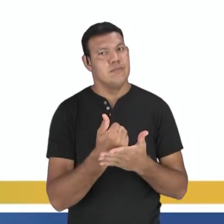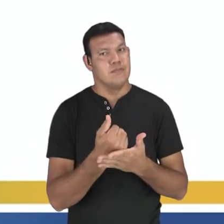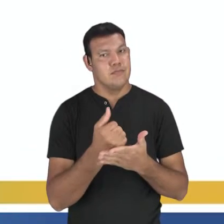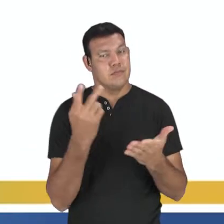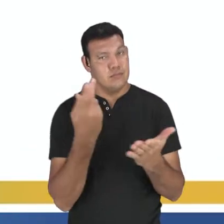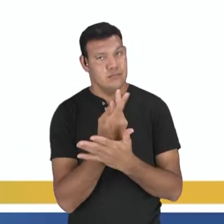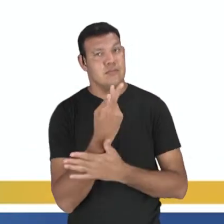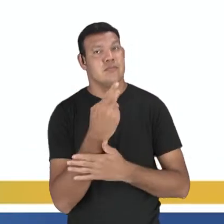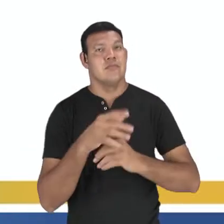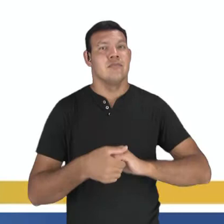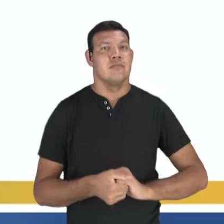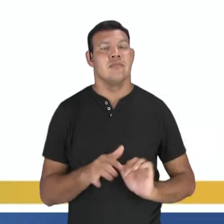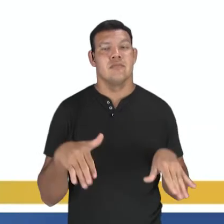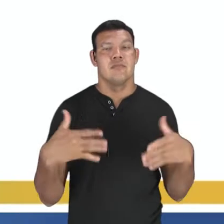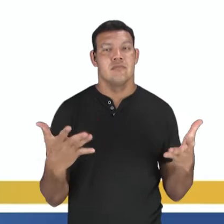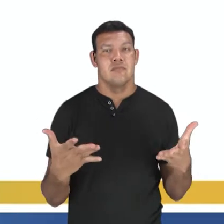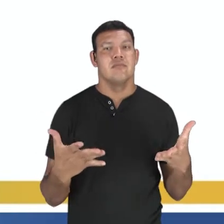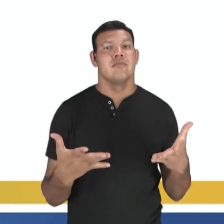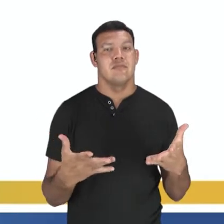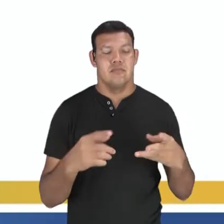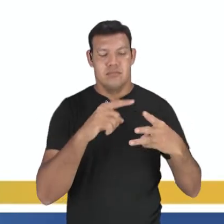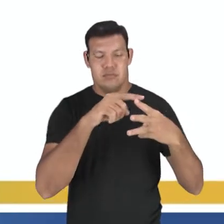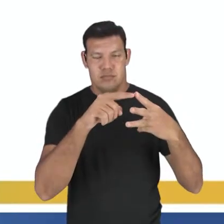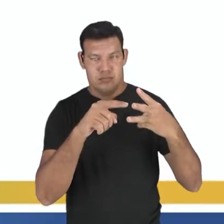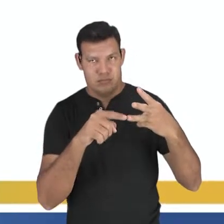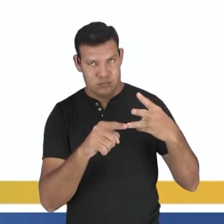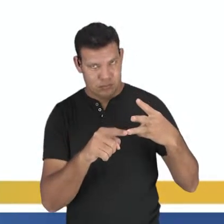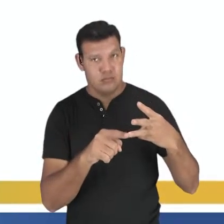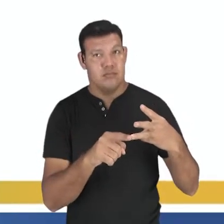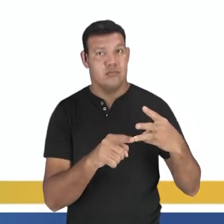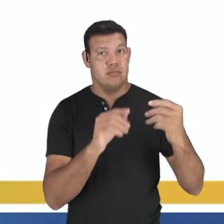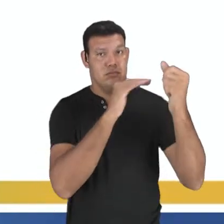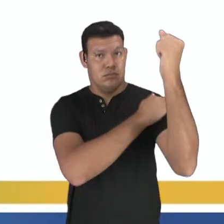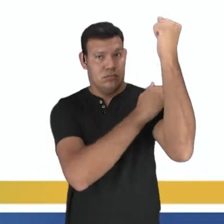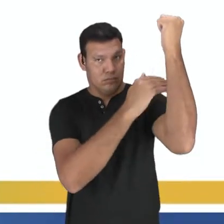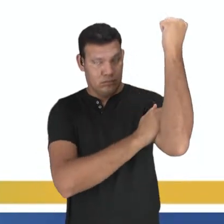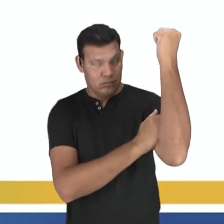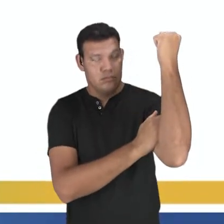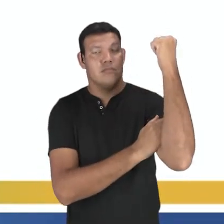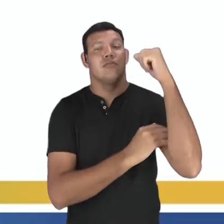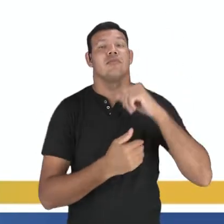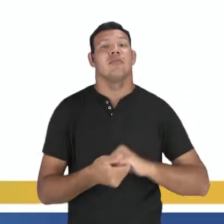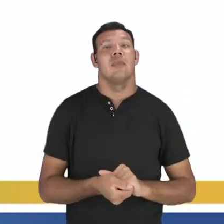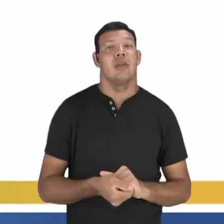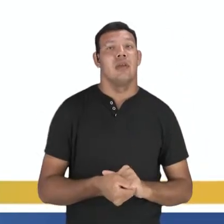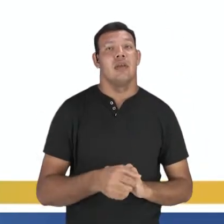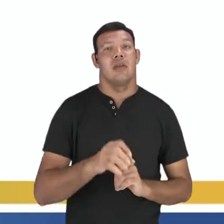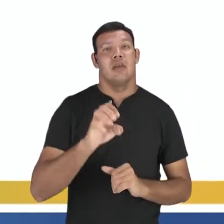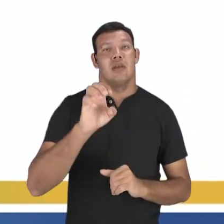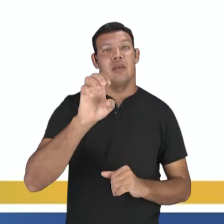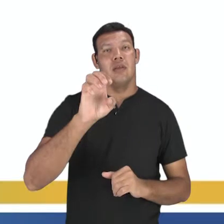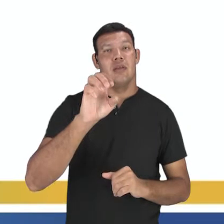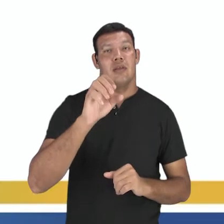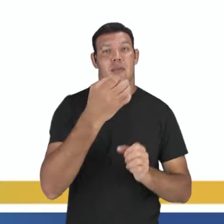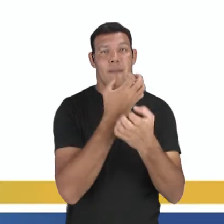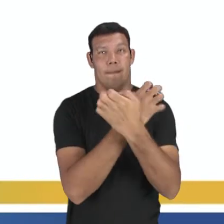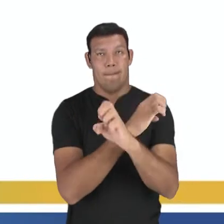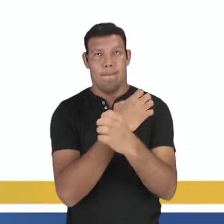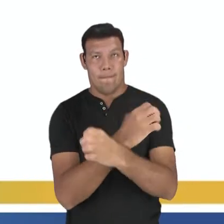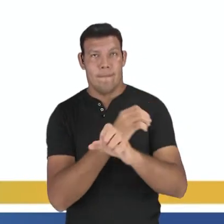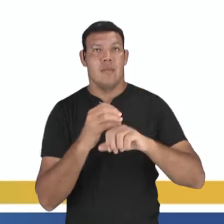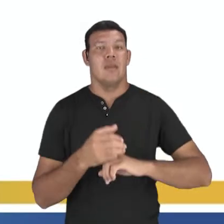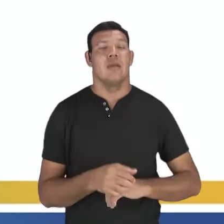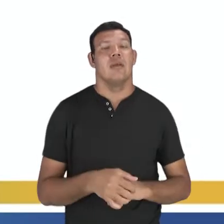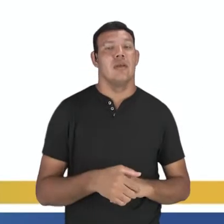E aí, como eu já falei para vocês, nós temos basicamente 3 tipos de tecido muscular: o estriado esquelético, o estriado cardíaco e o não